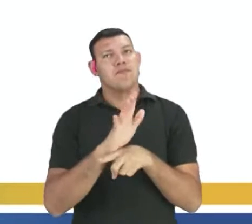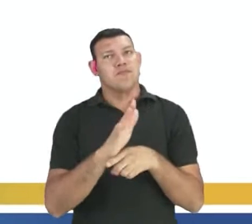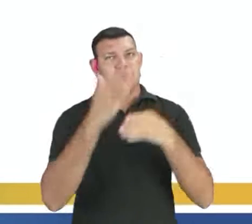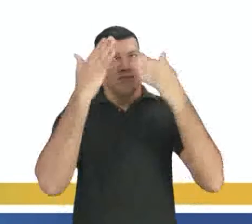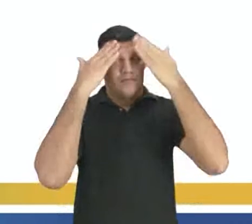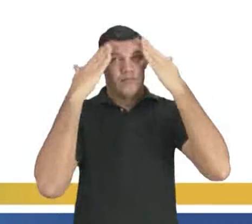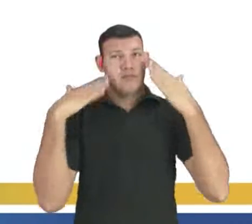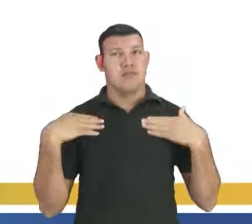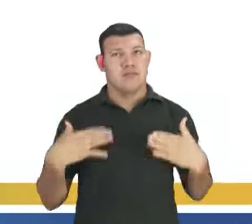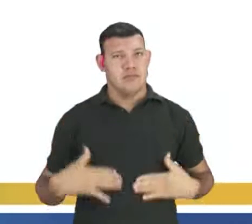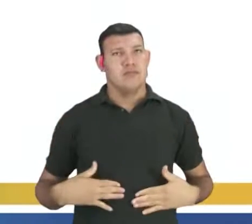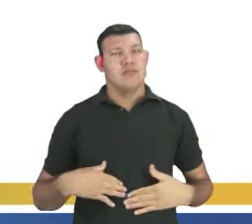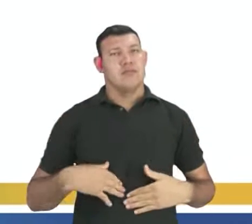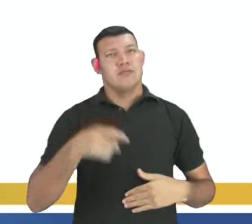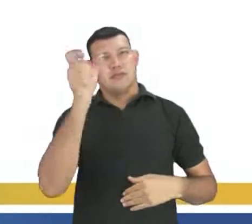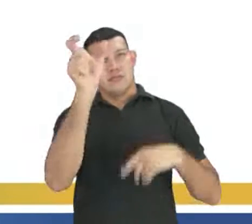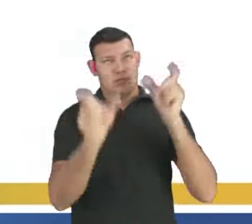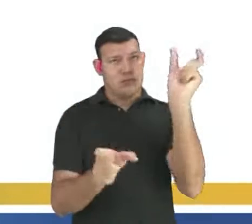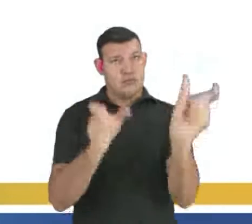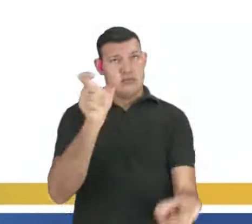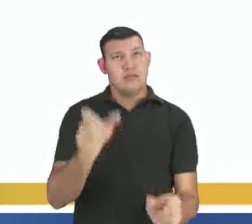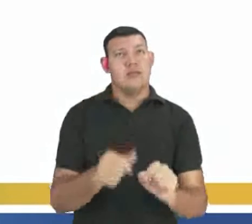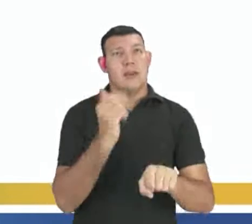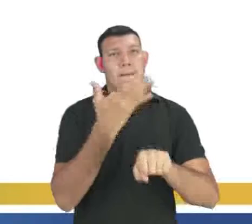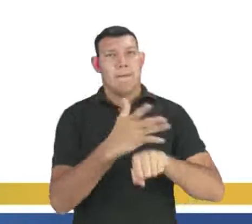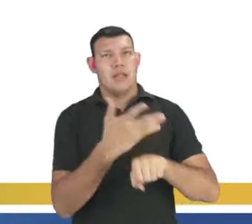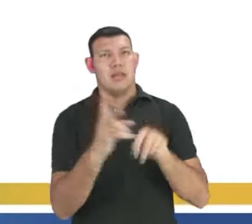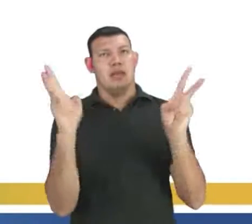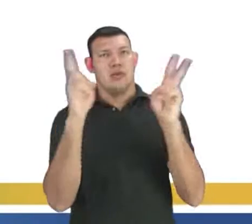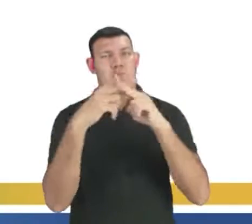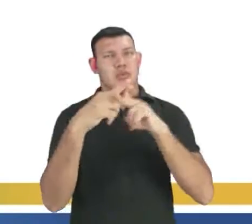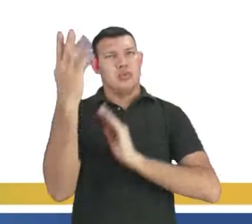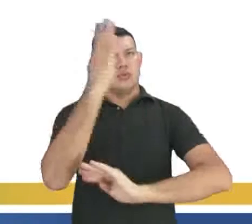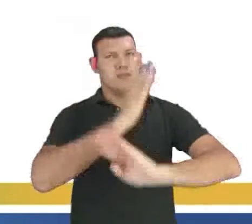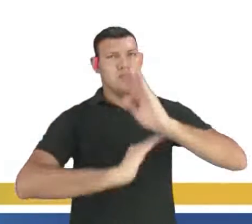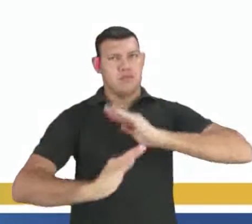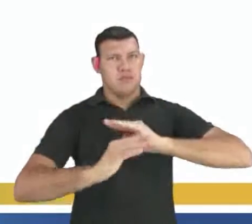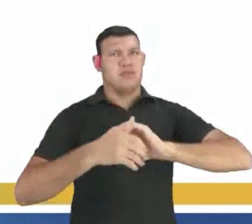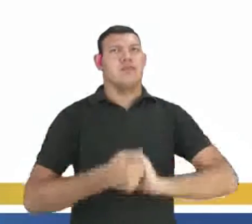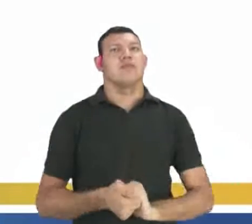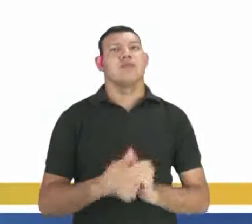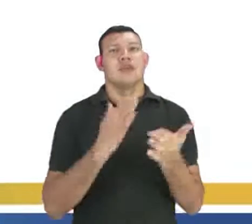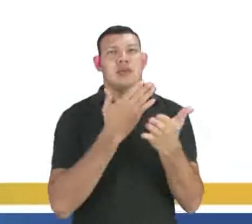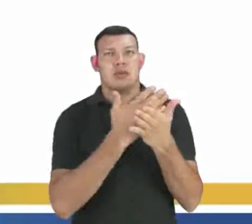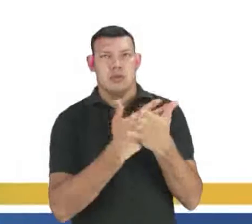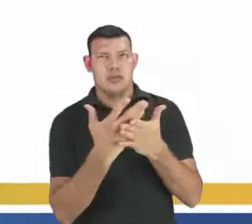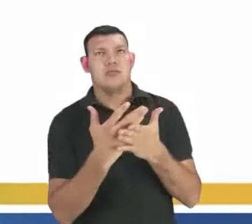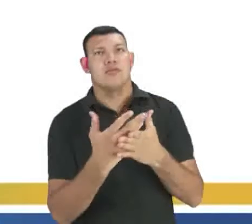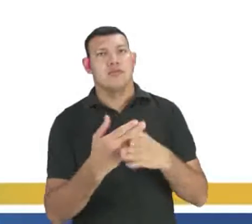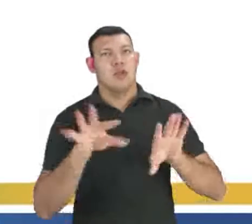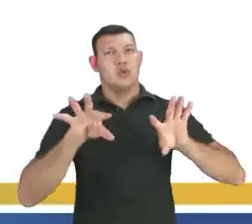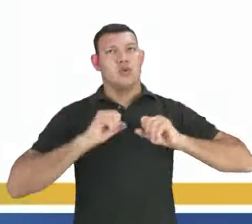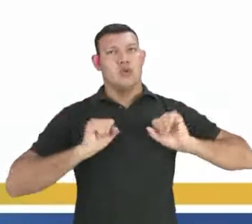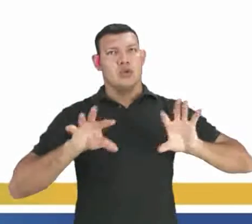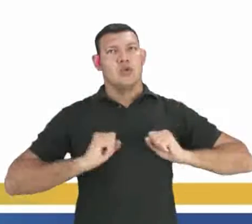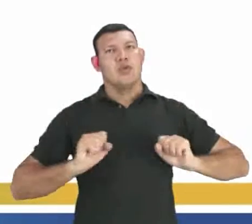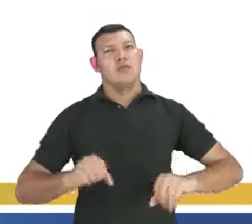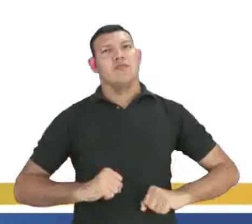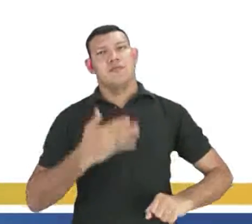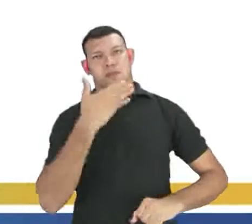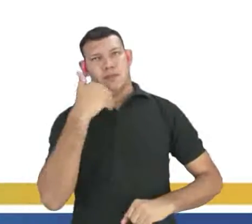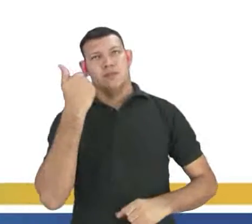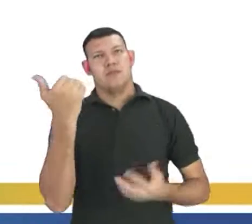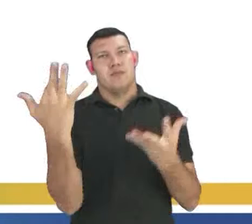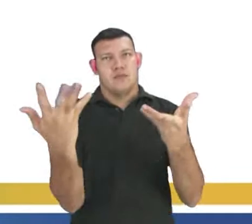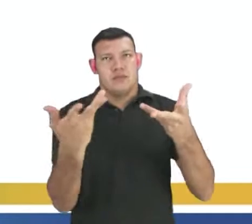condicionamento físico do indivíduo que pratica as lutas e artes marciais, que começam a obter também melhores habilidades